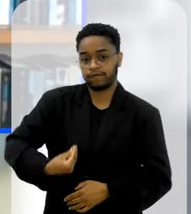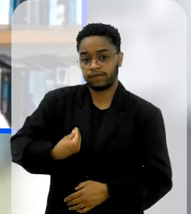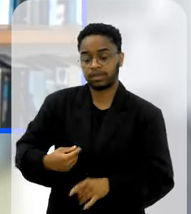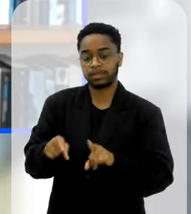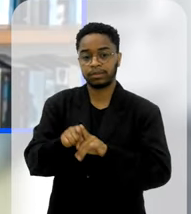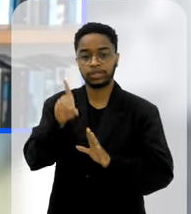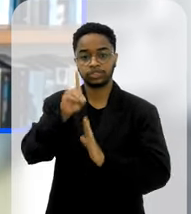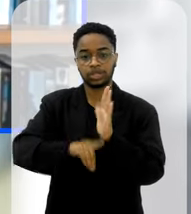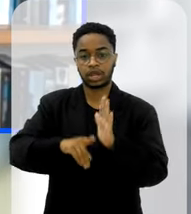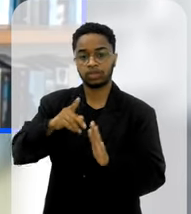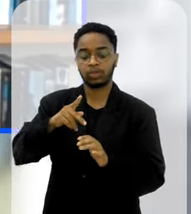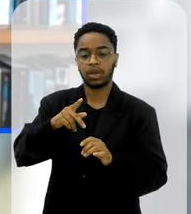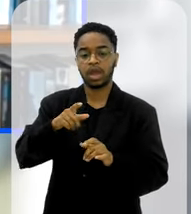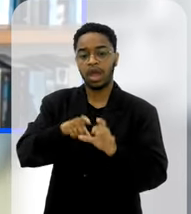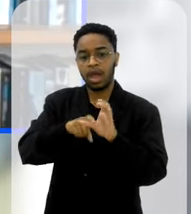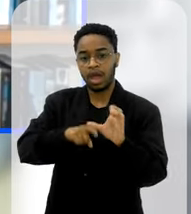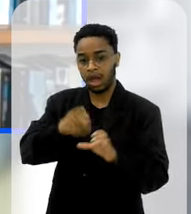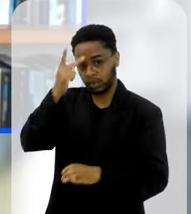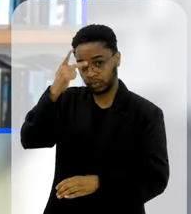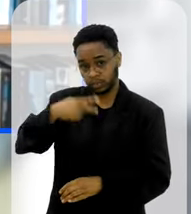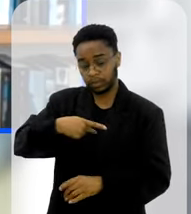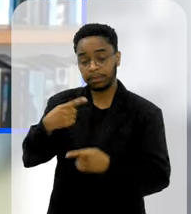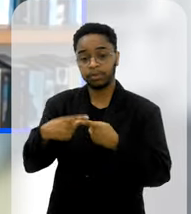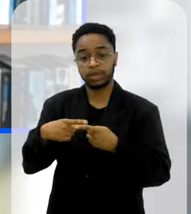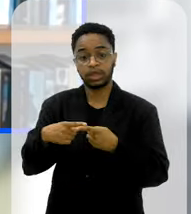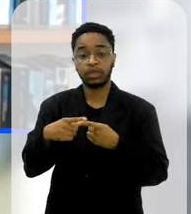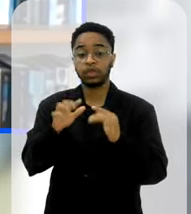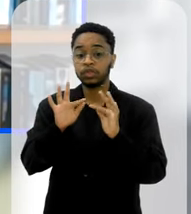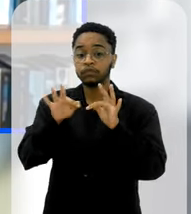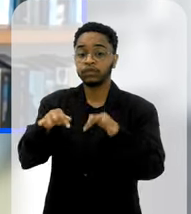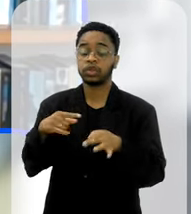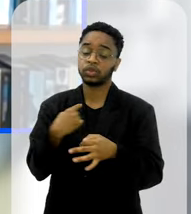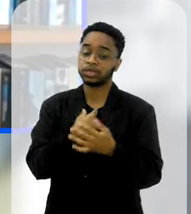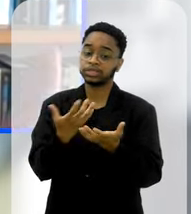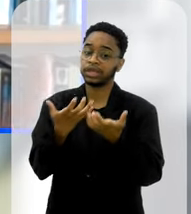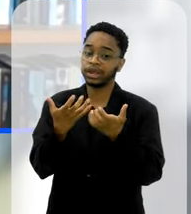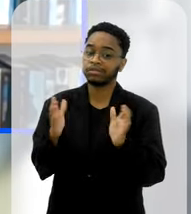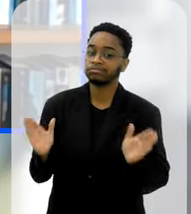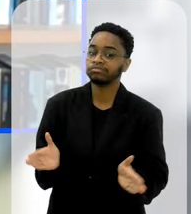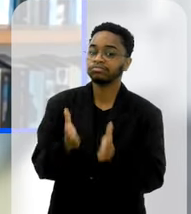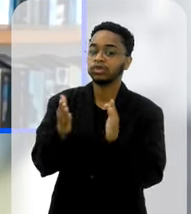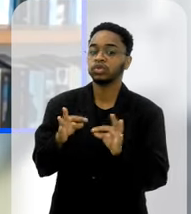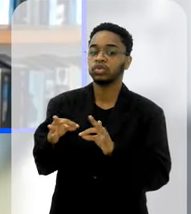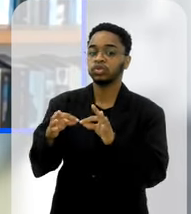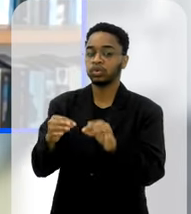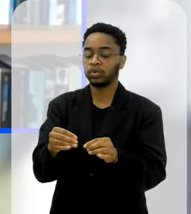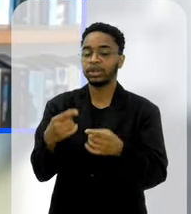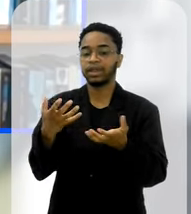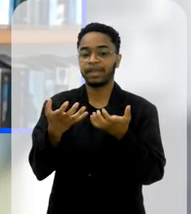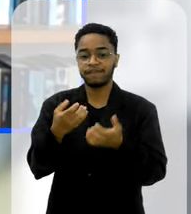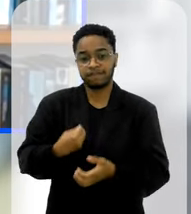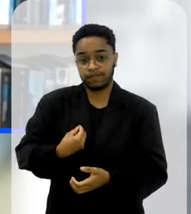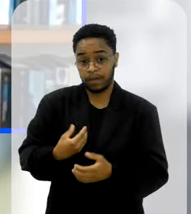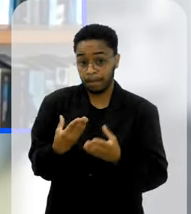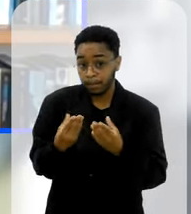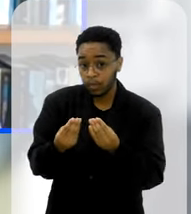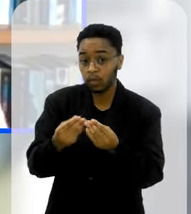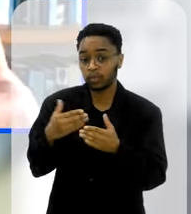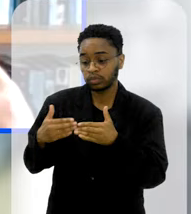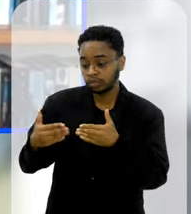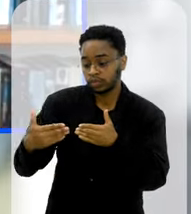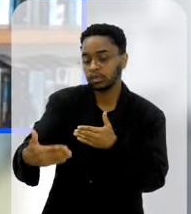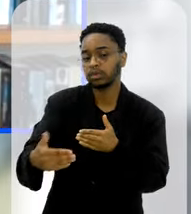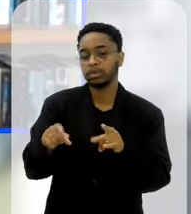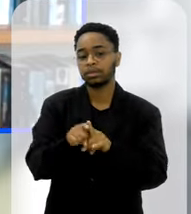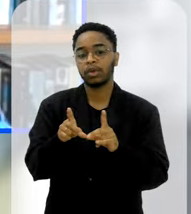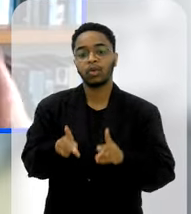da saúde, da vida e do direito à autonomia, que ao fim e ao cabo é o que todos nós desejamos no envelhecimento. Nós